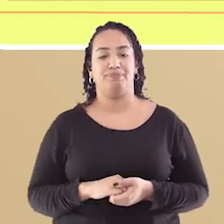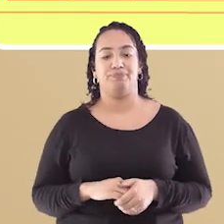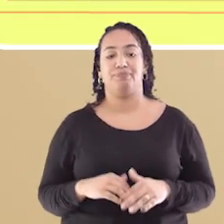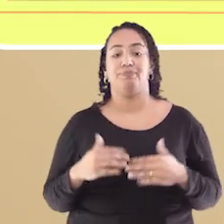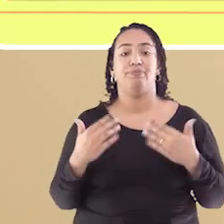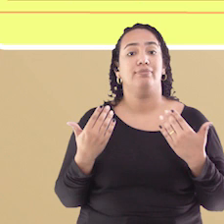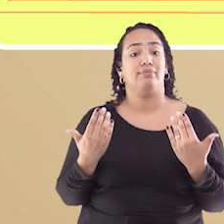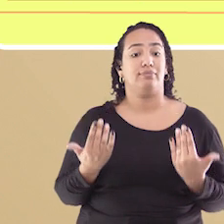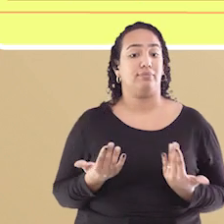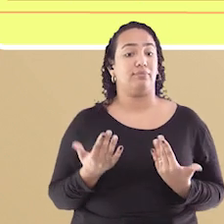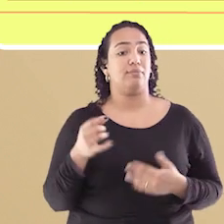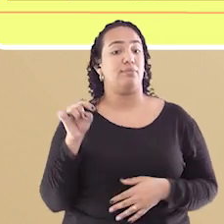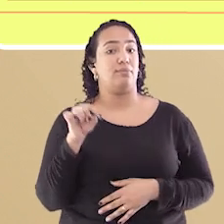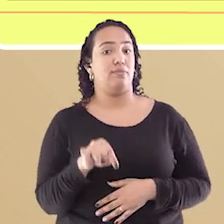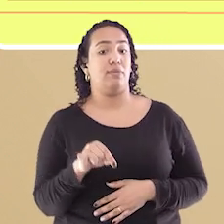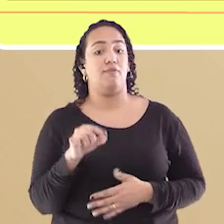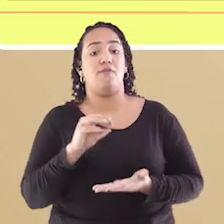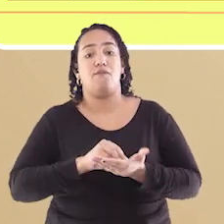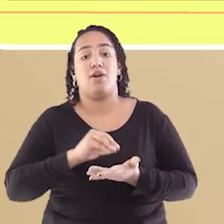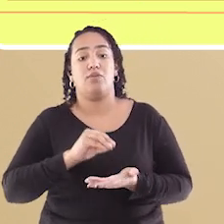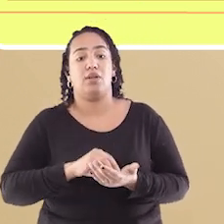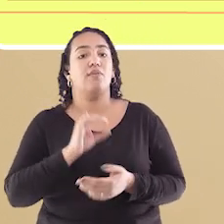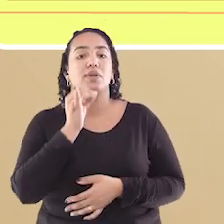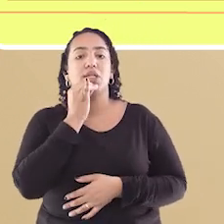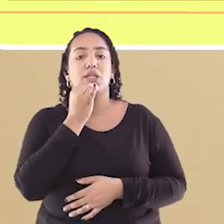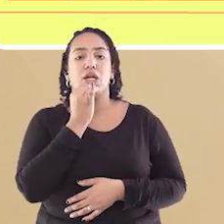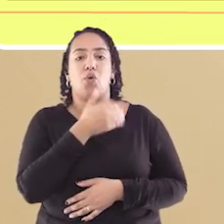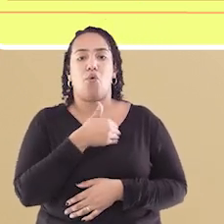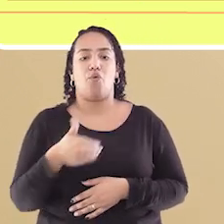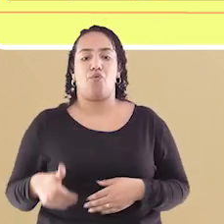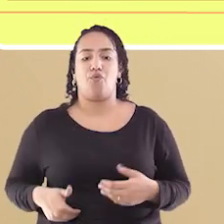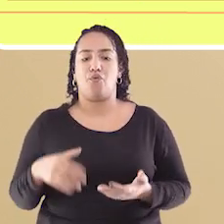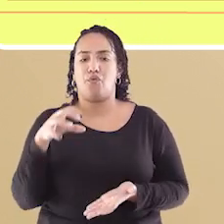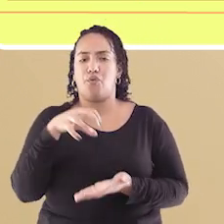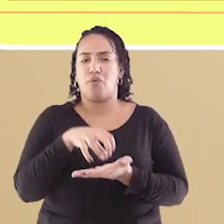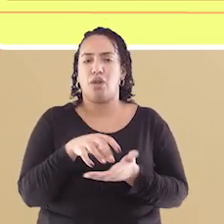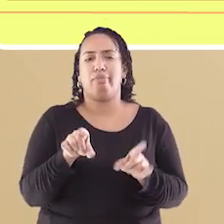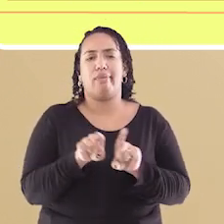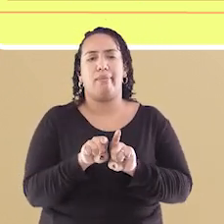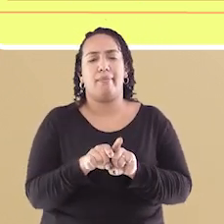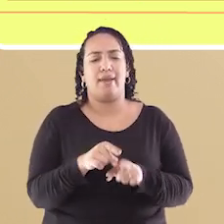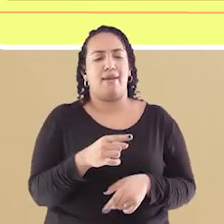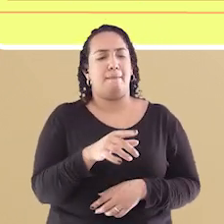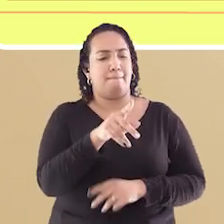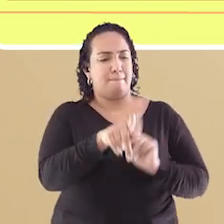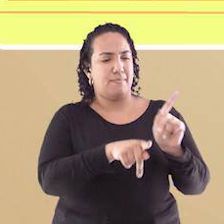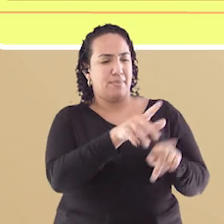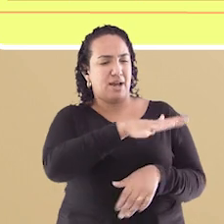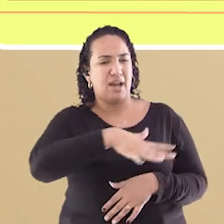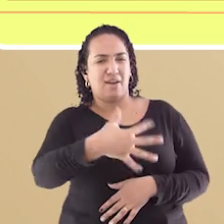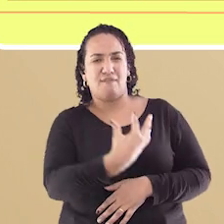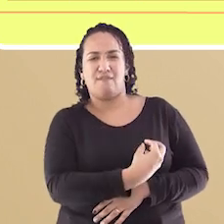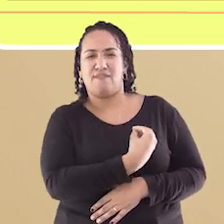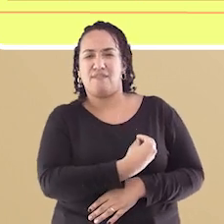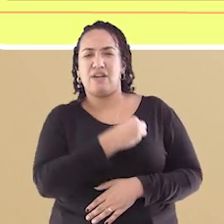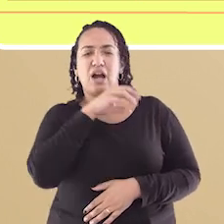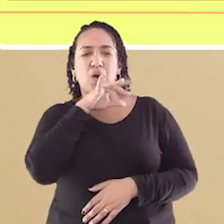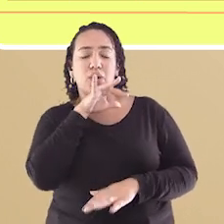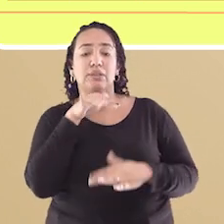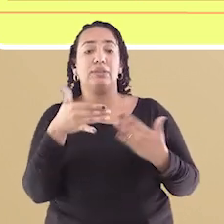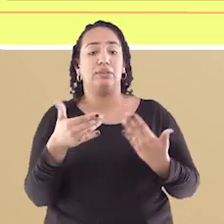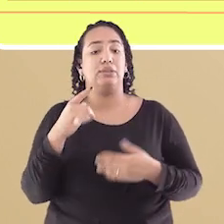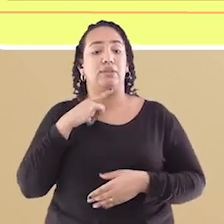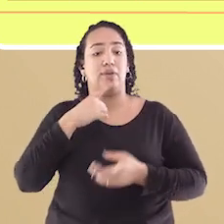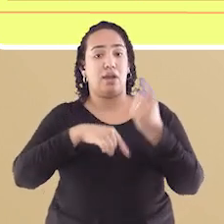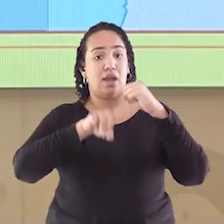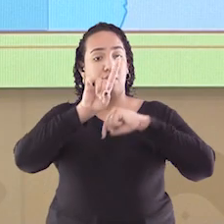Por conta da ausência de um governo centralizado, junto às péssimas condições de vida da população, diversas revoltas começaram a